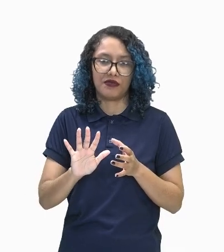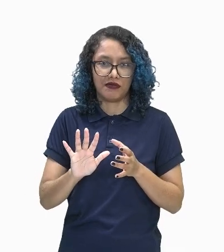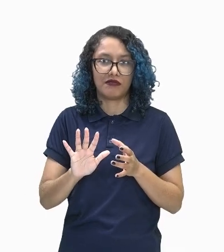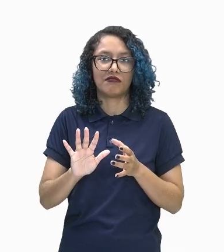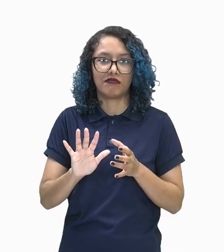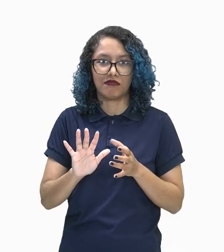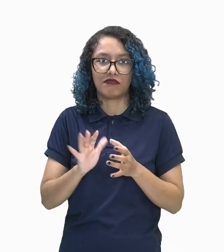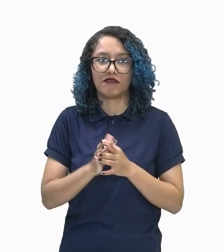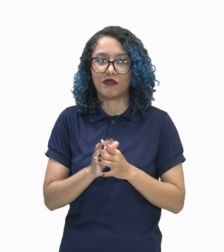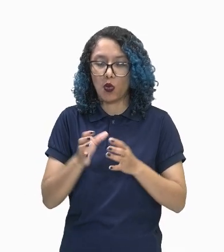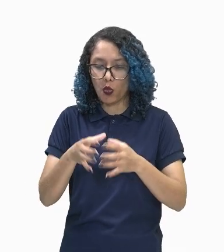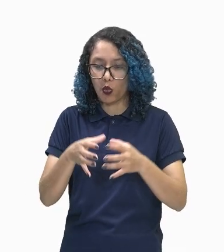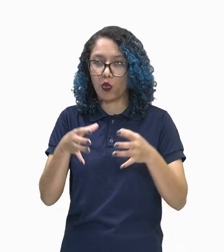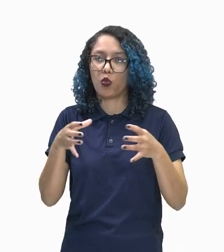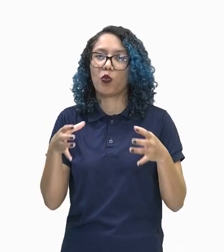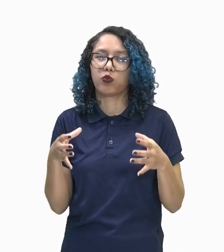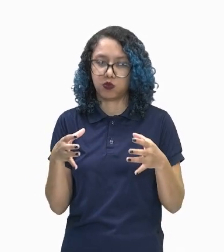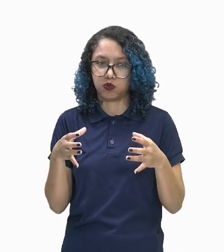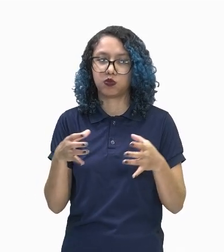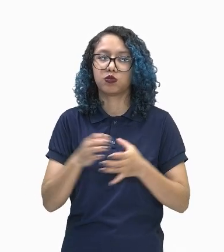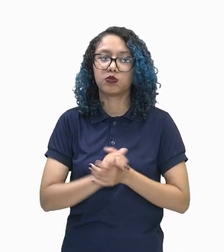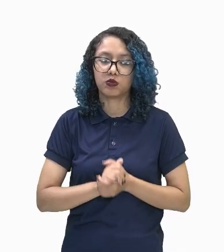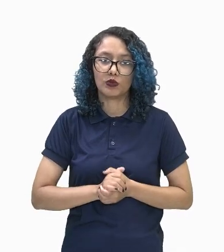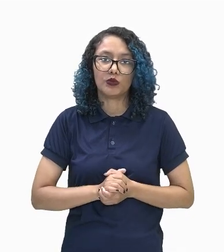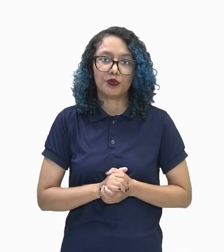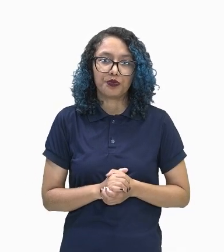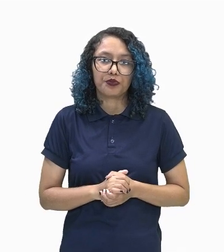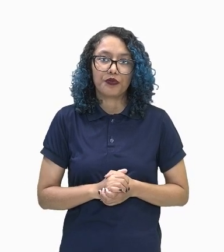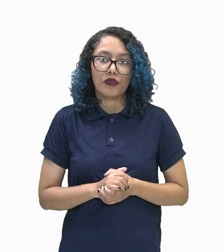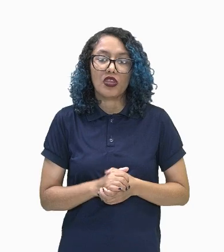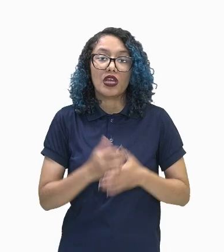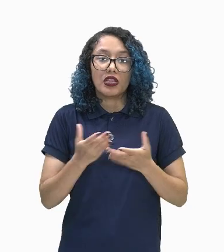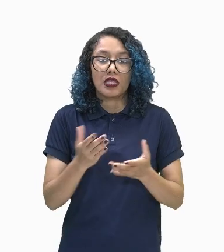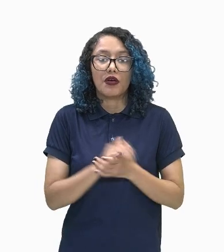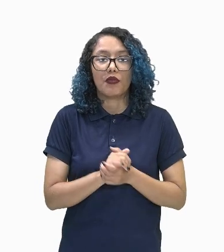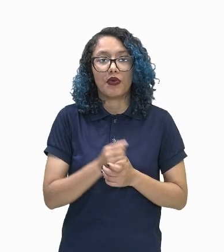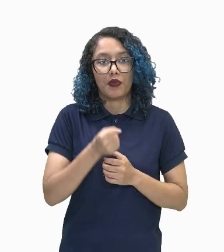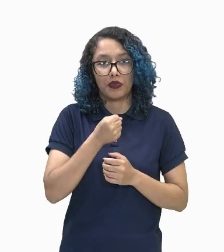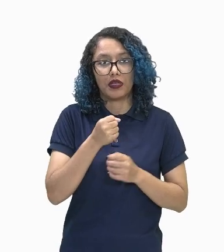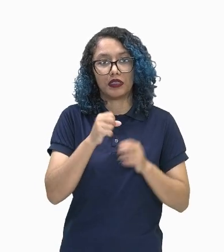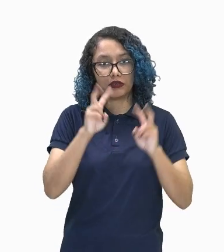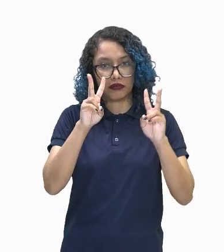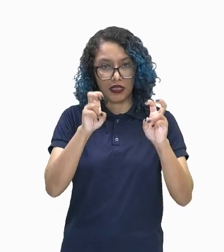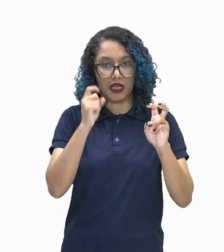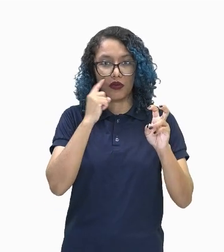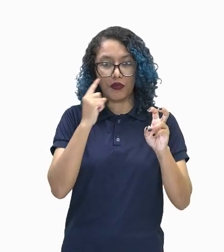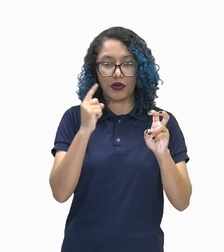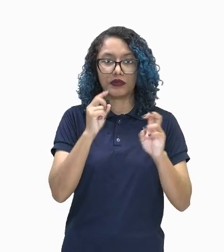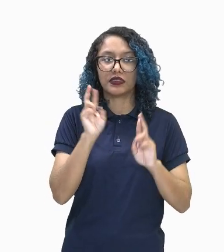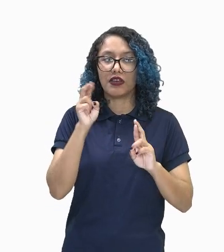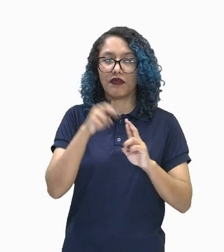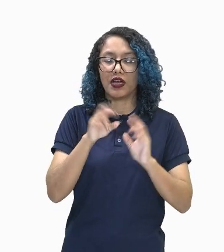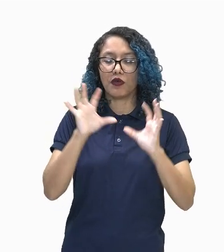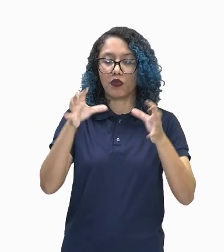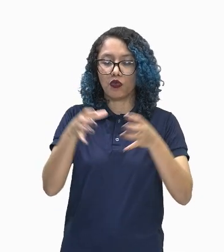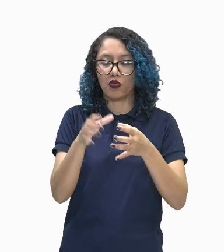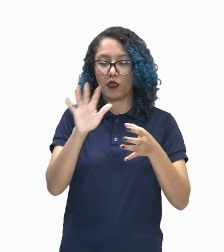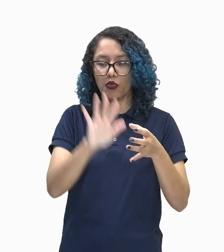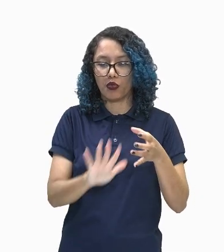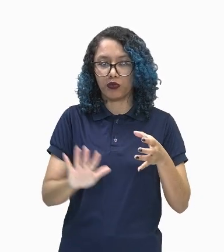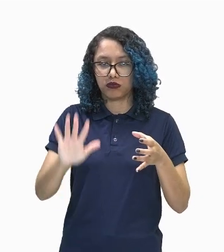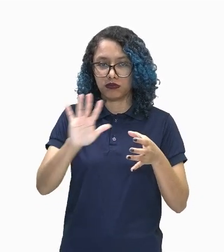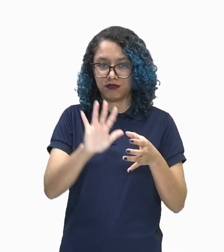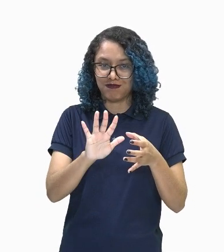a reportagem, né, tem o tema, vou direcionar a um público-alvo, no caso, para este